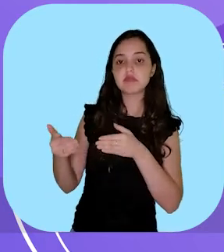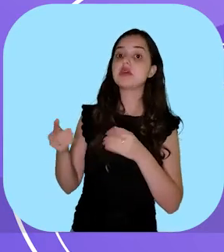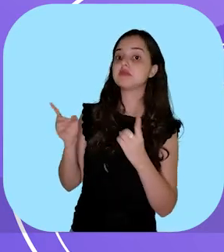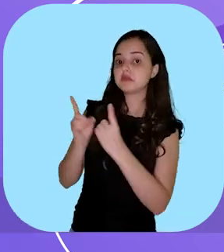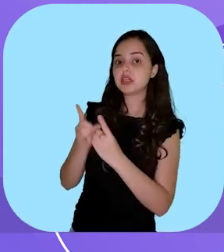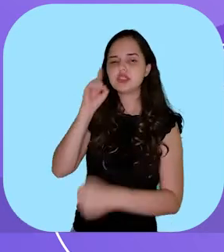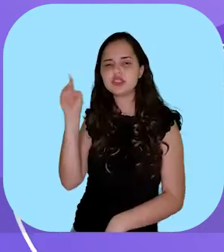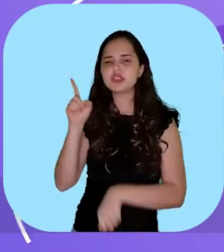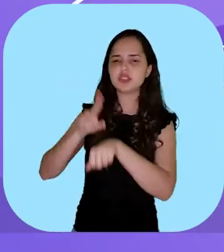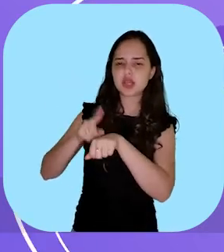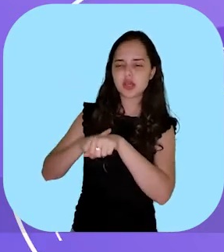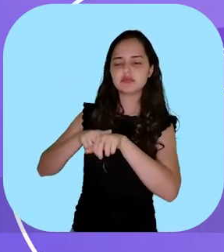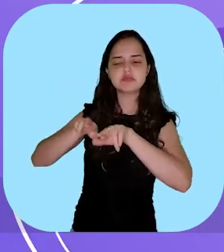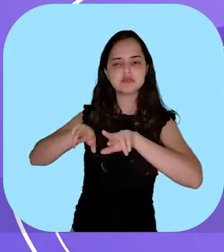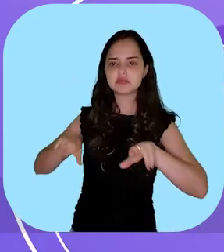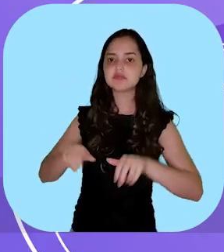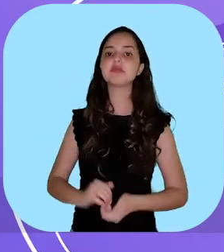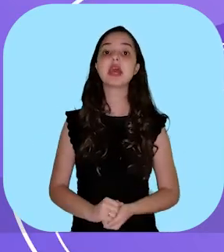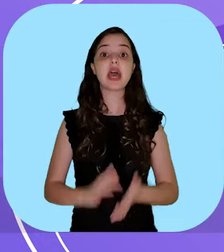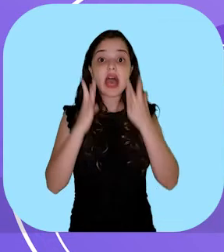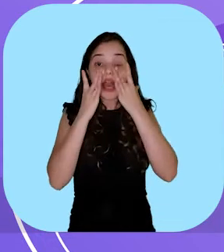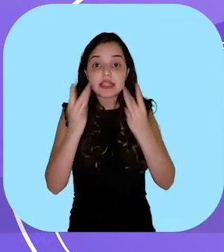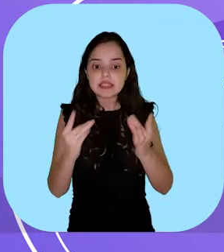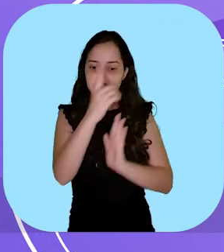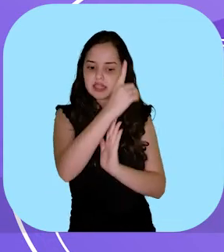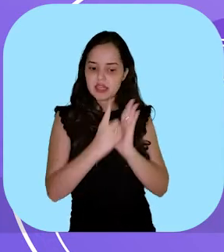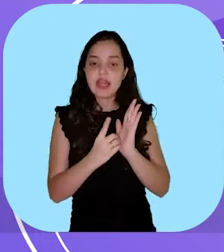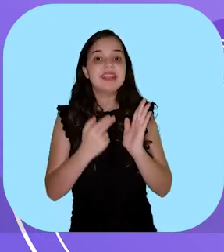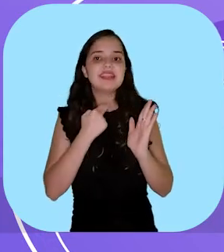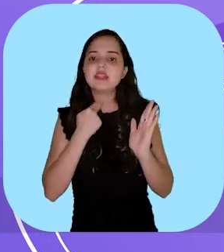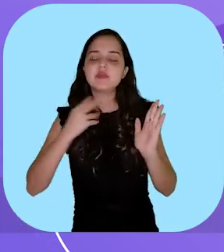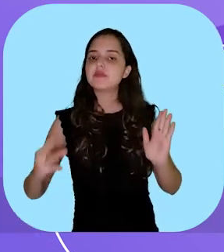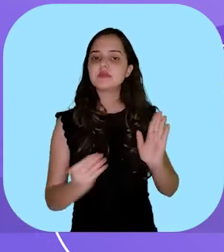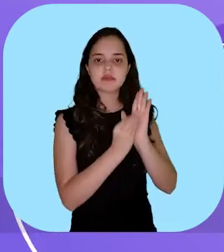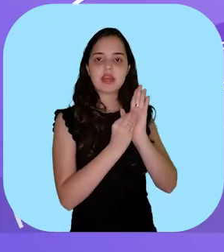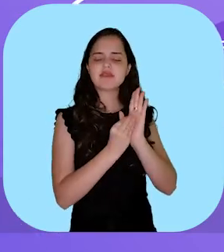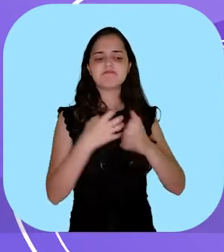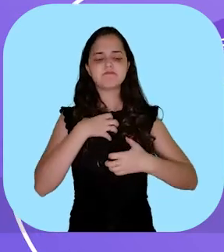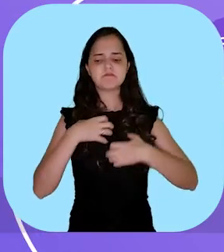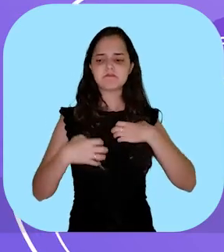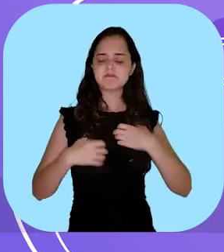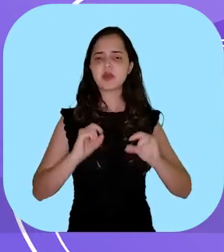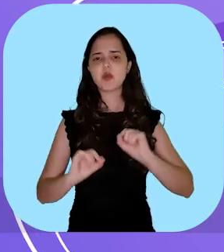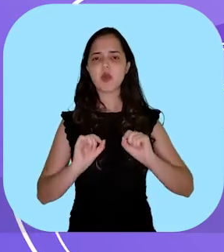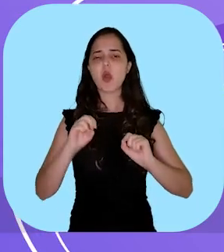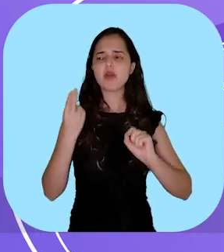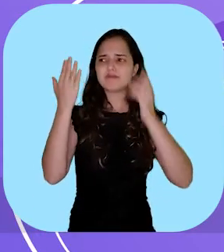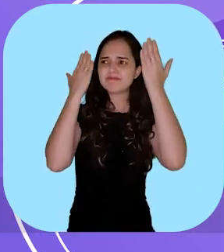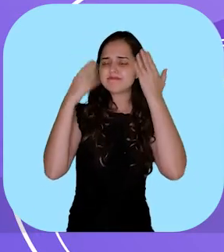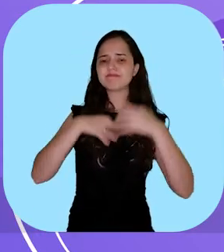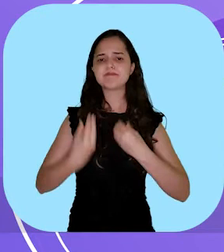os dias e horários. Atenção! Na declaração não devem ser registrados sintomas ou